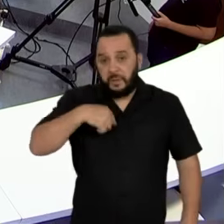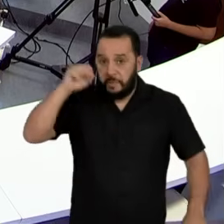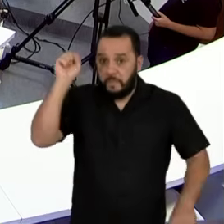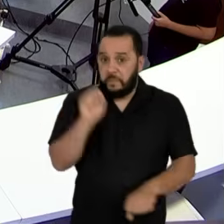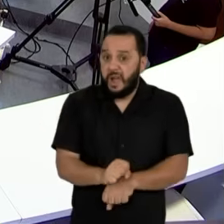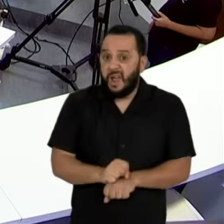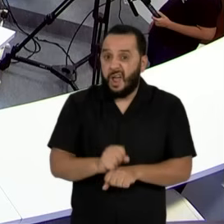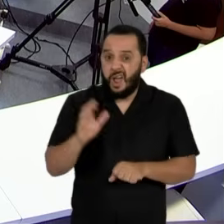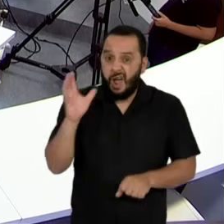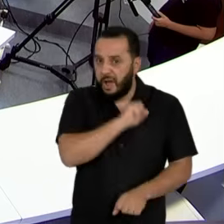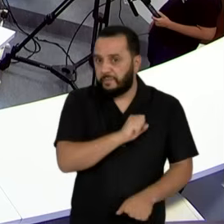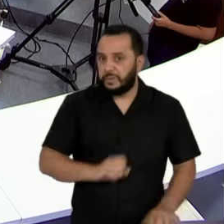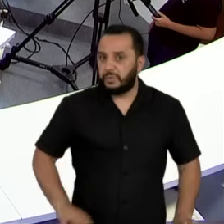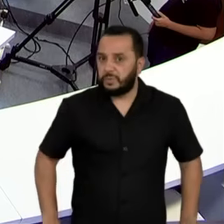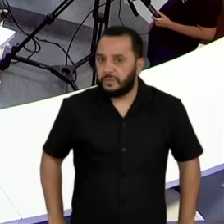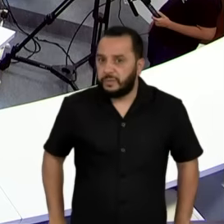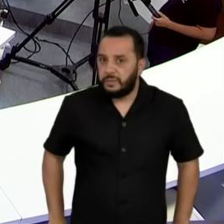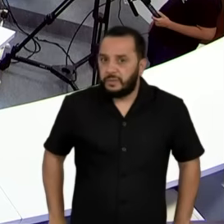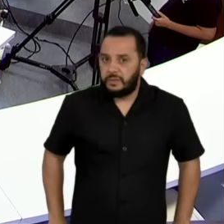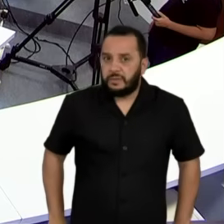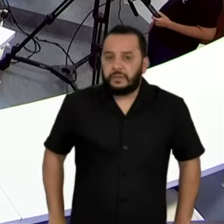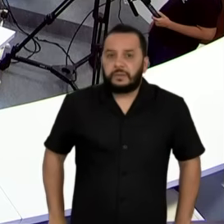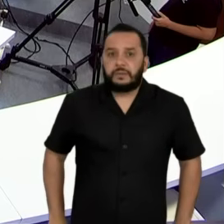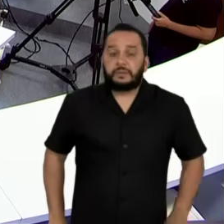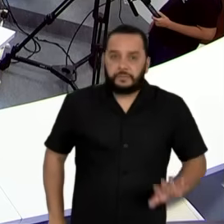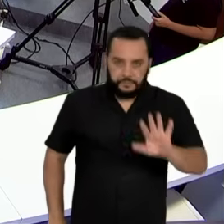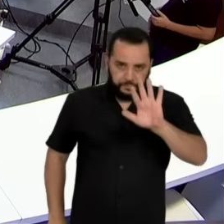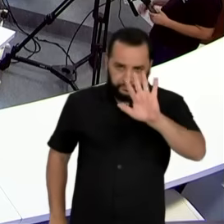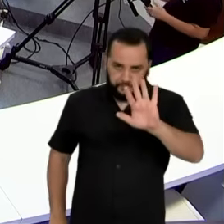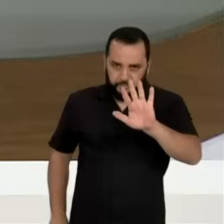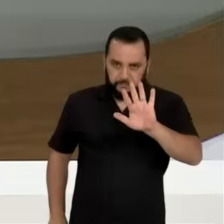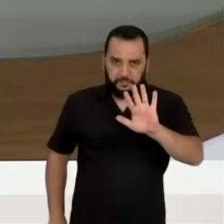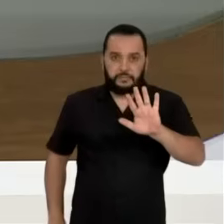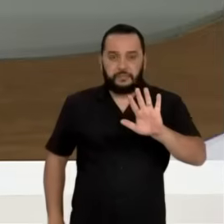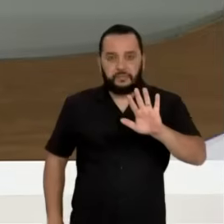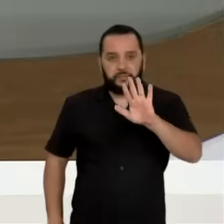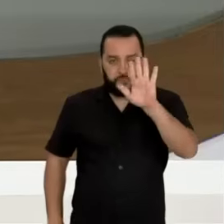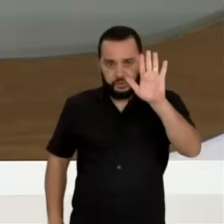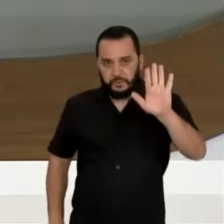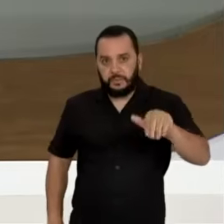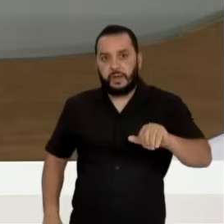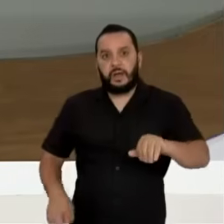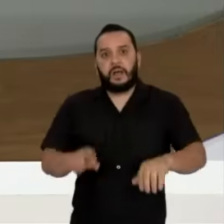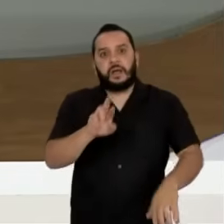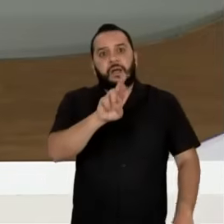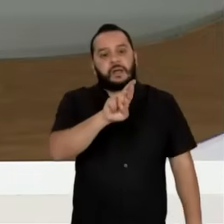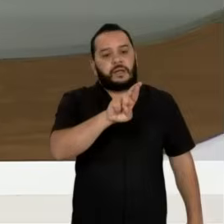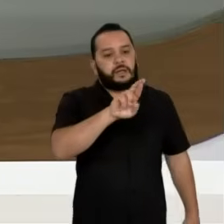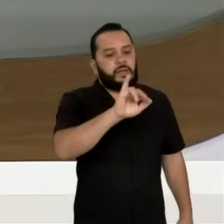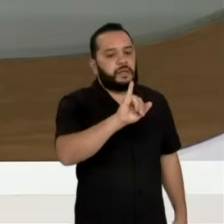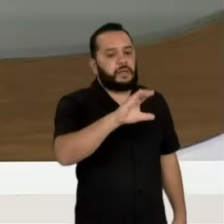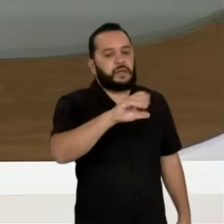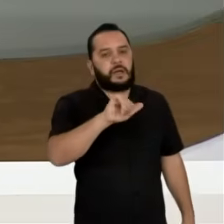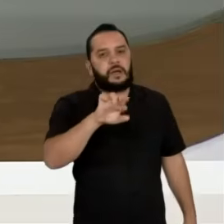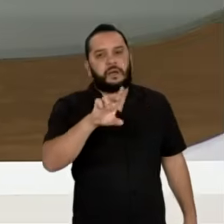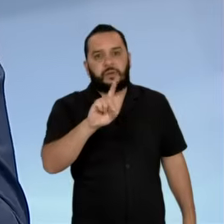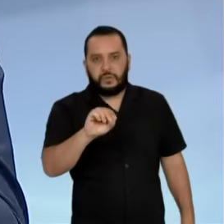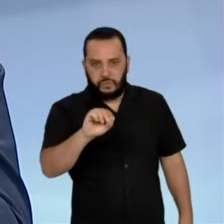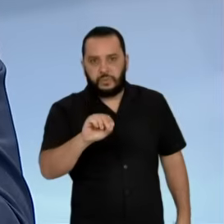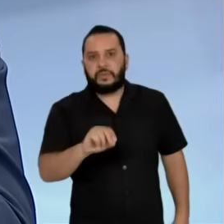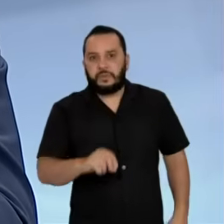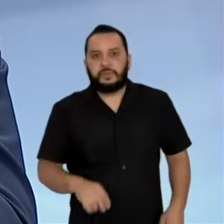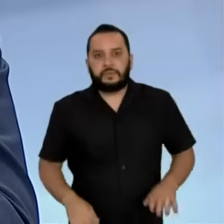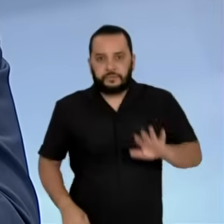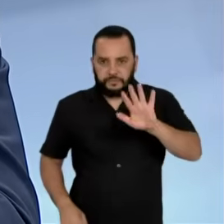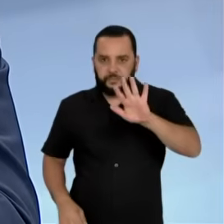esse negócio, né? Deixa eu convidar o Ricardo e a Letícia a entrarem no nosso debate, por favor, Ricardo. Queria